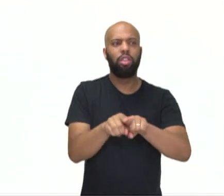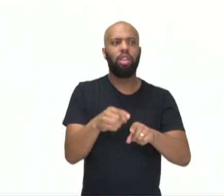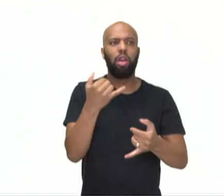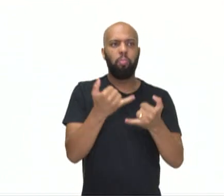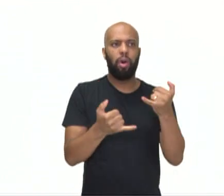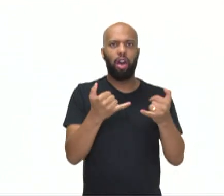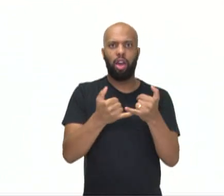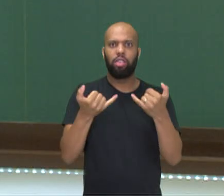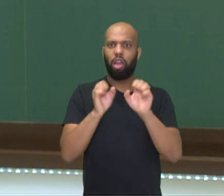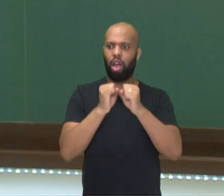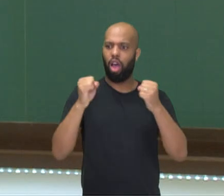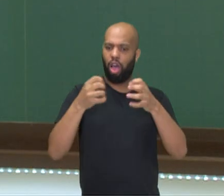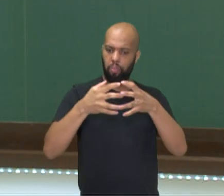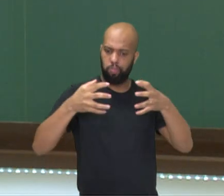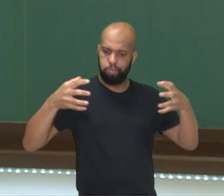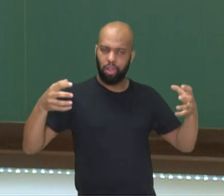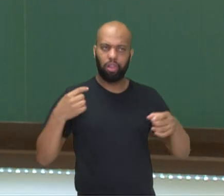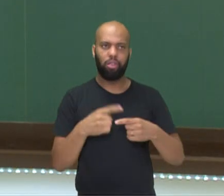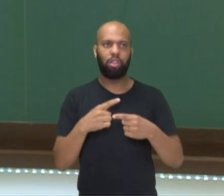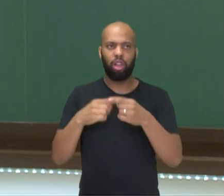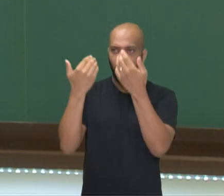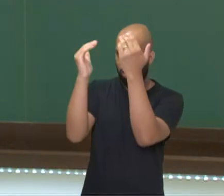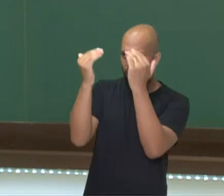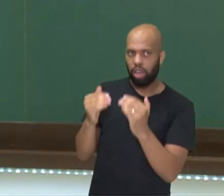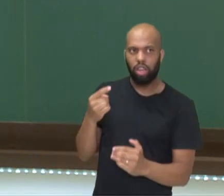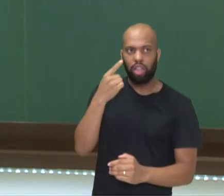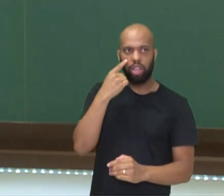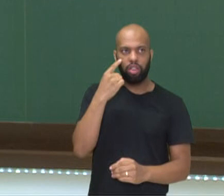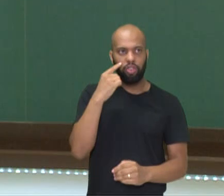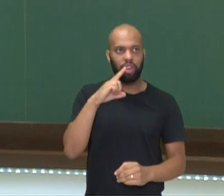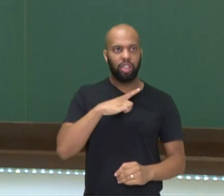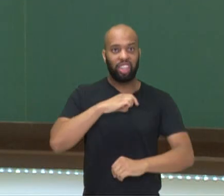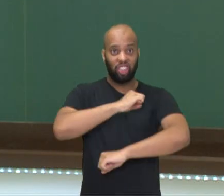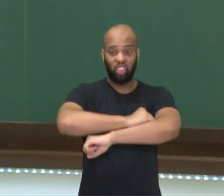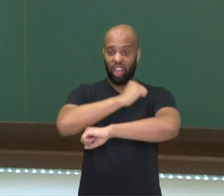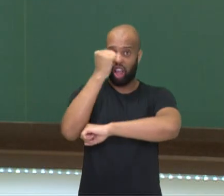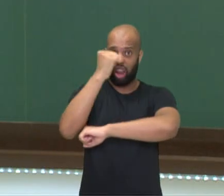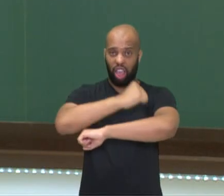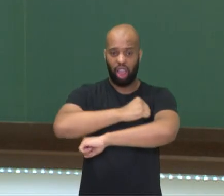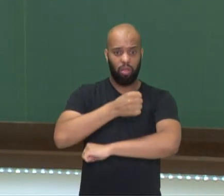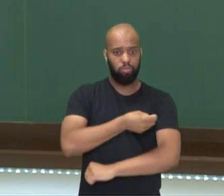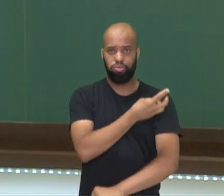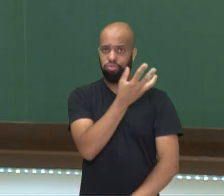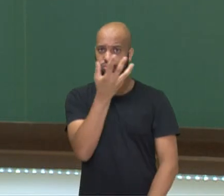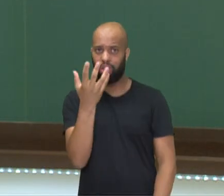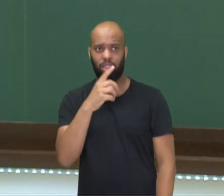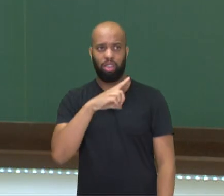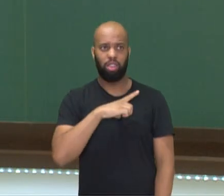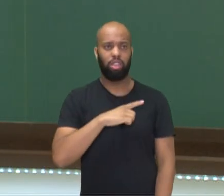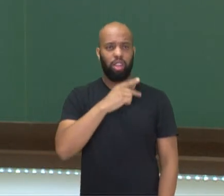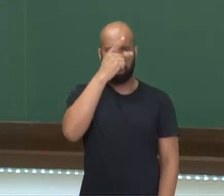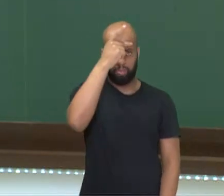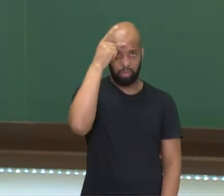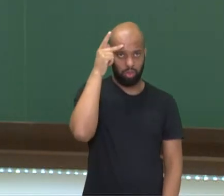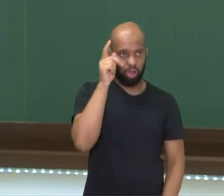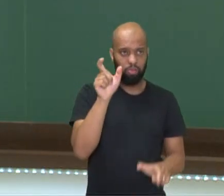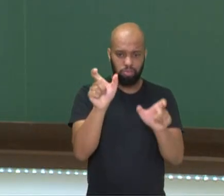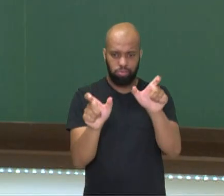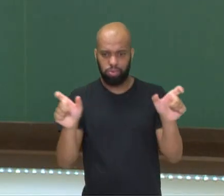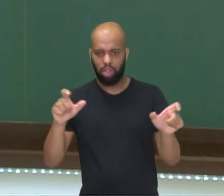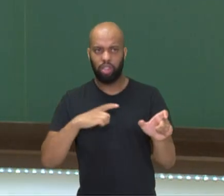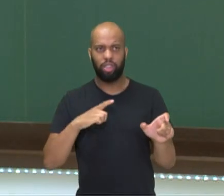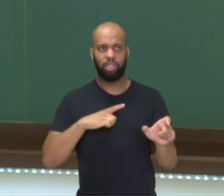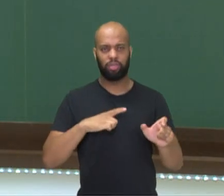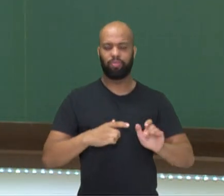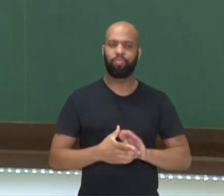bem grande, porque quando a gente para analisar, olha o tamanho das janelas, a quantidade, veja que as pessoas circulando na